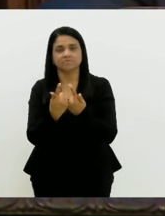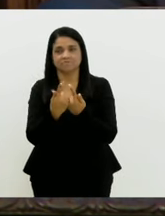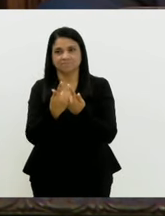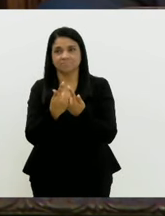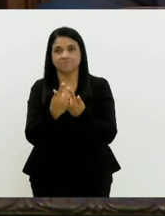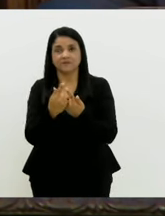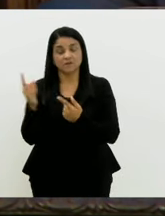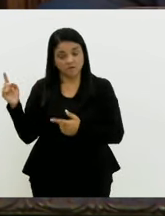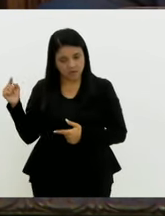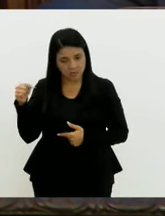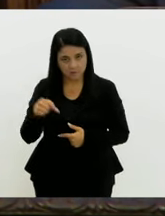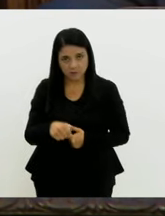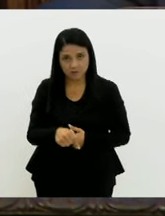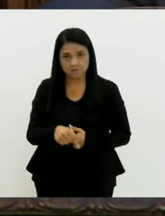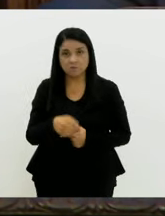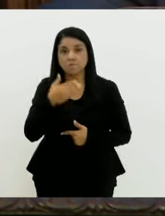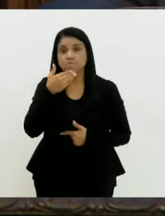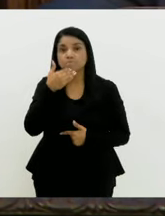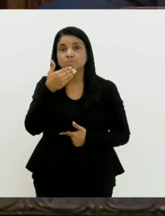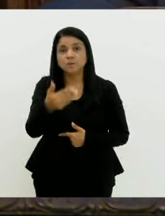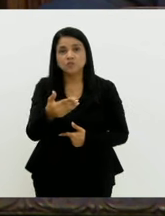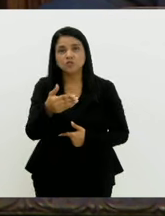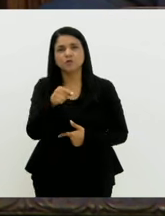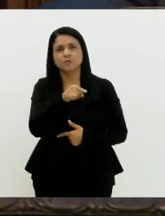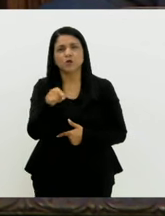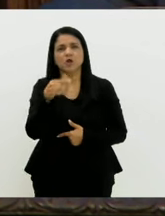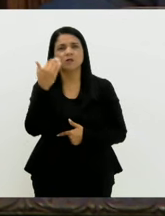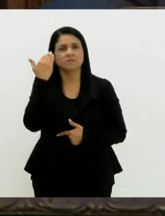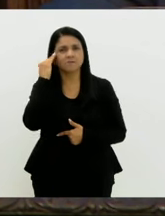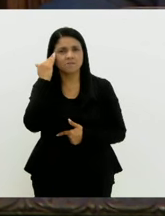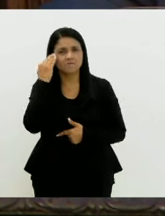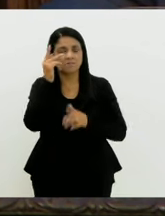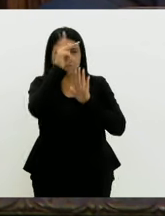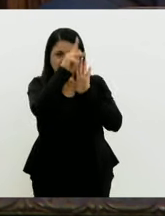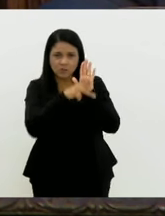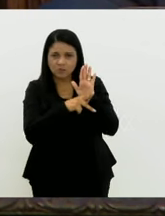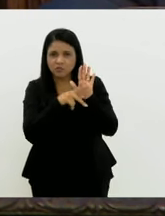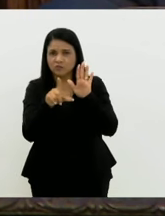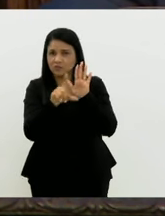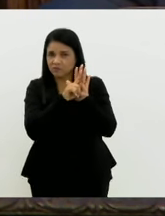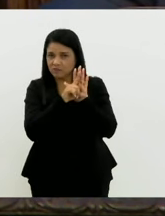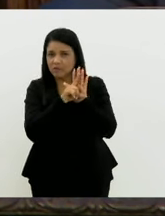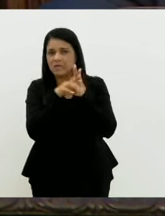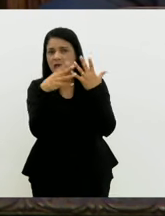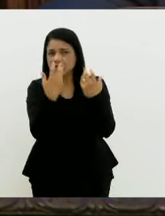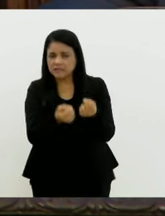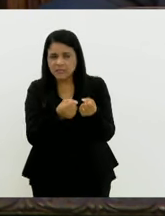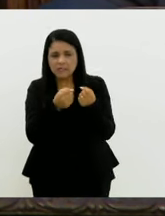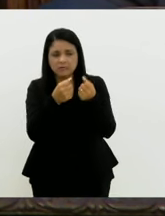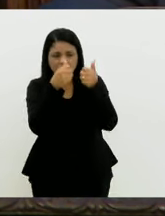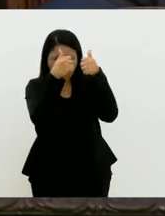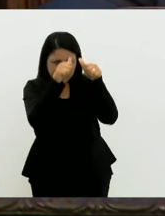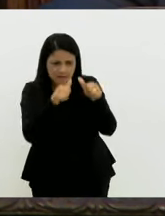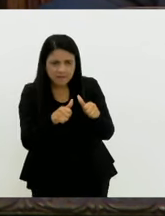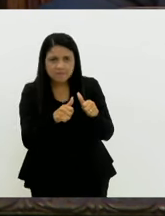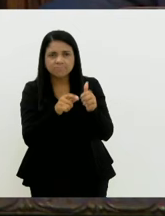aqui pedir que compreendam os nossos projetos, que os aceitem, analisem e os